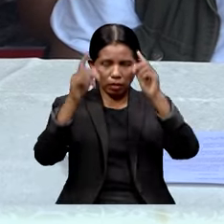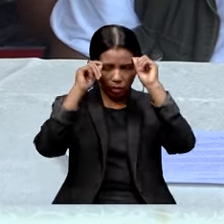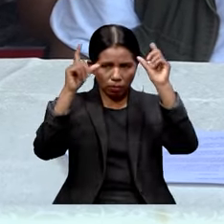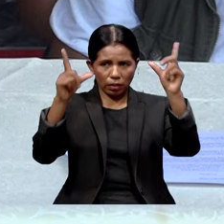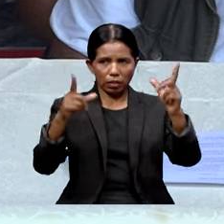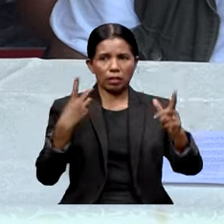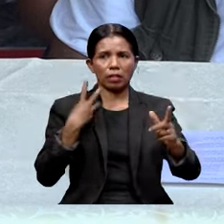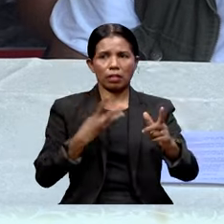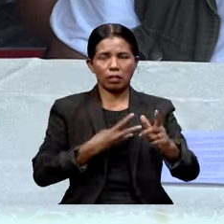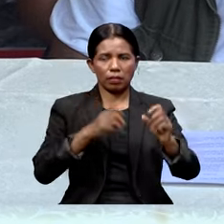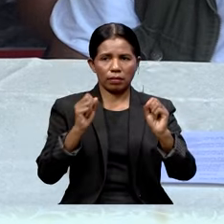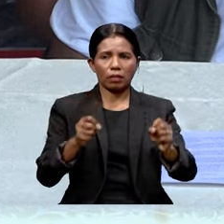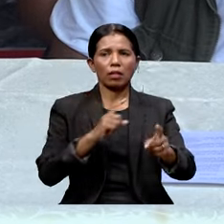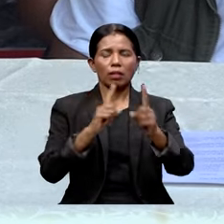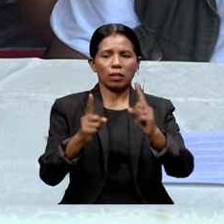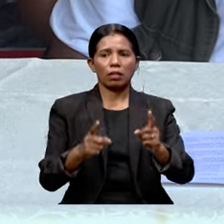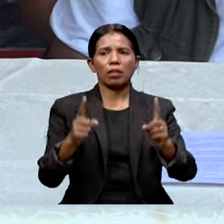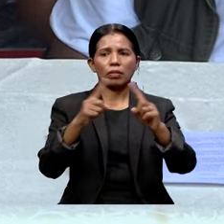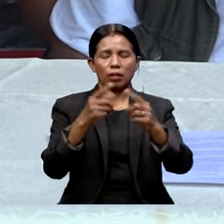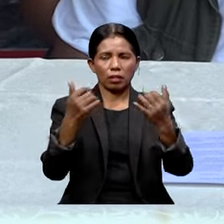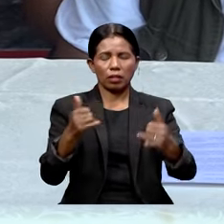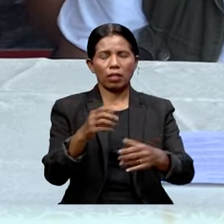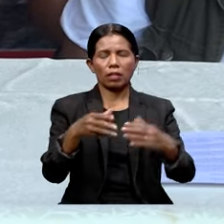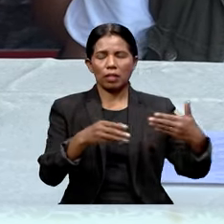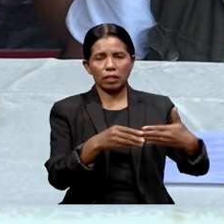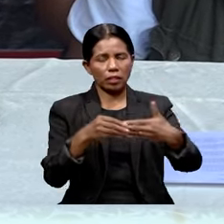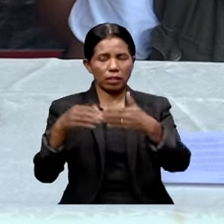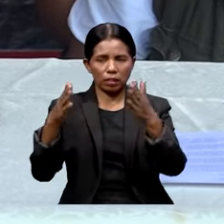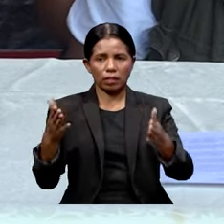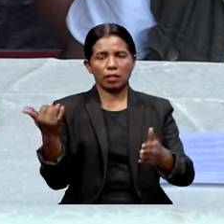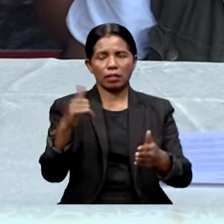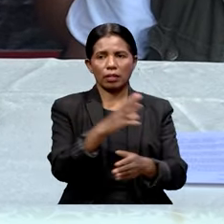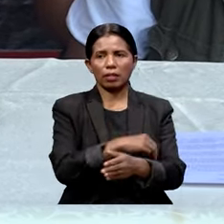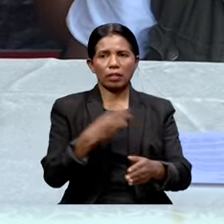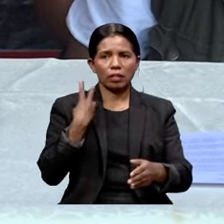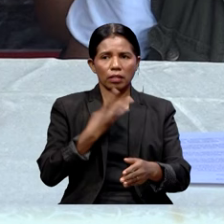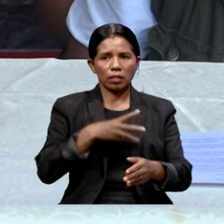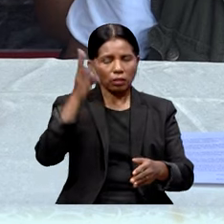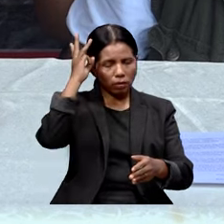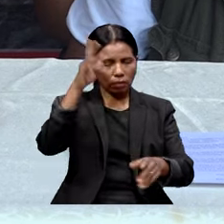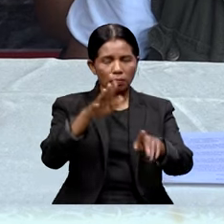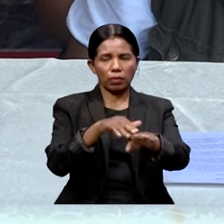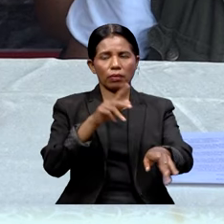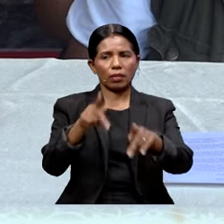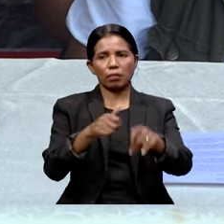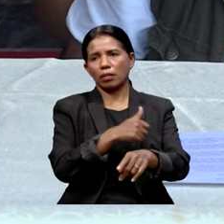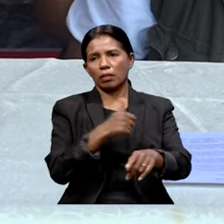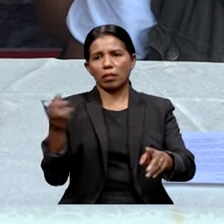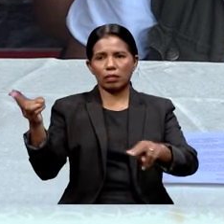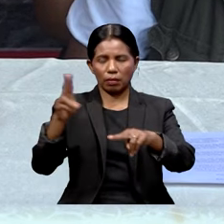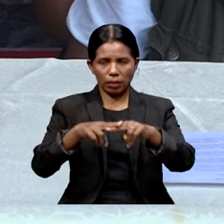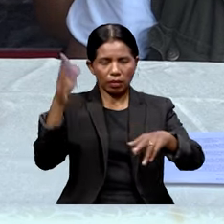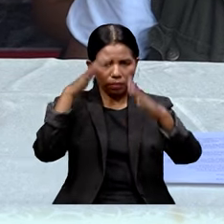que se enfrenta ela. Estou agora ali, se ela colheu mal. Mas isso me preocupa o lugar do Vulfo Lema Leuro, também está matando mais para atualmente o